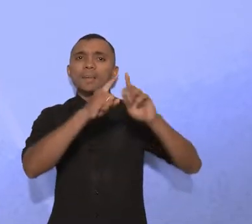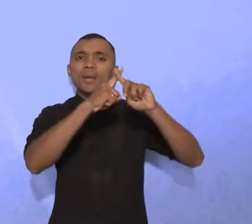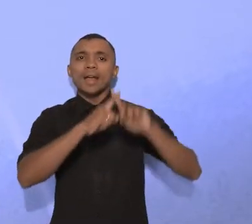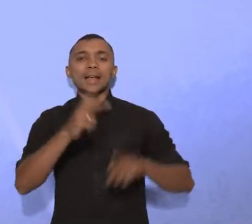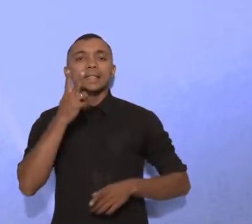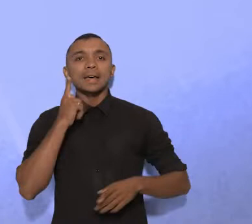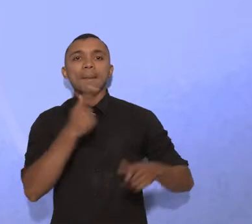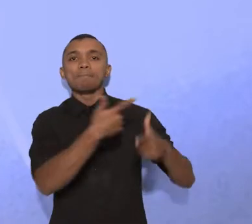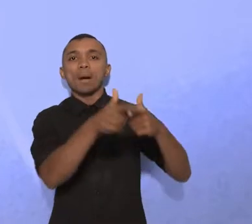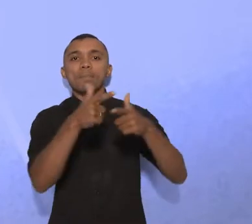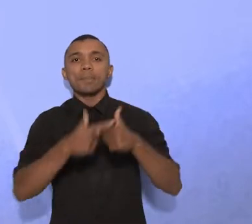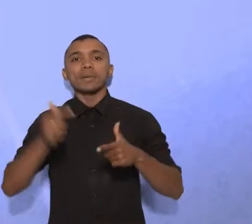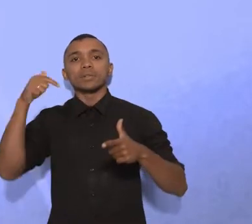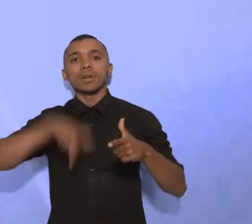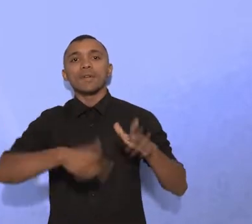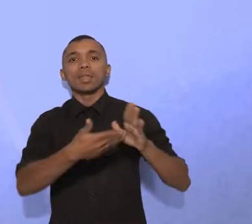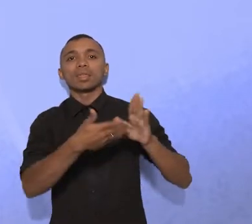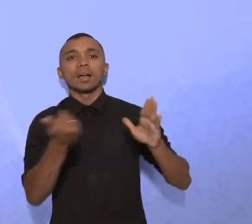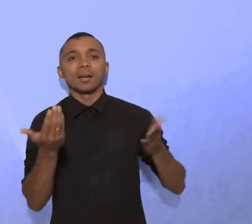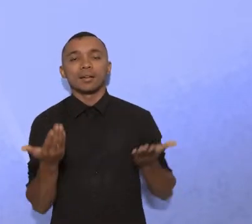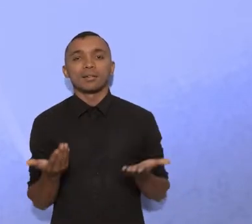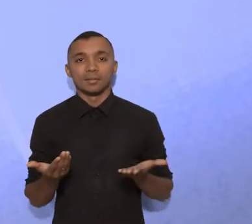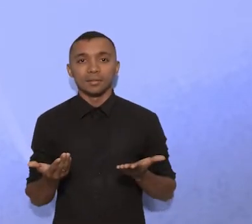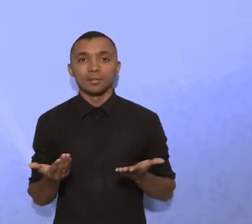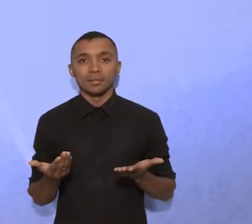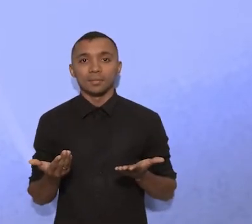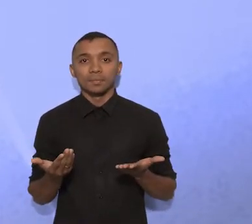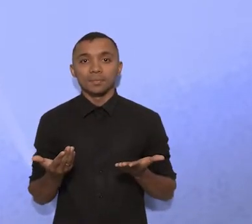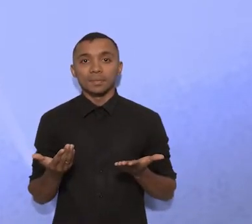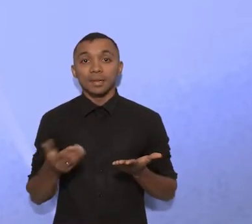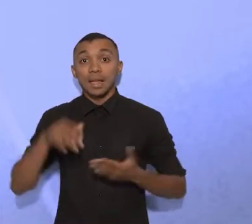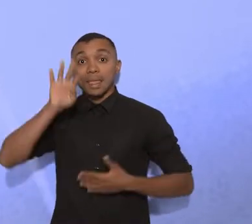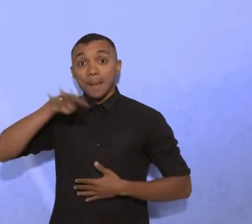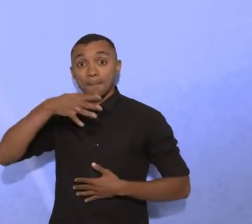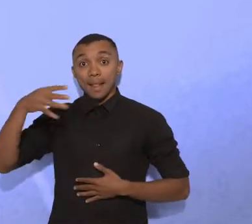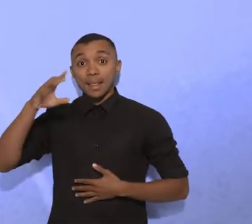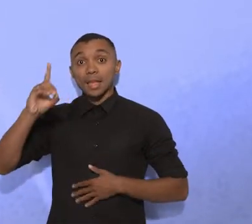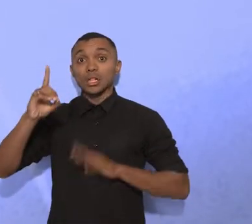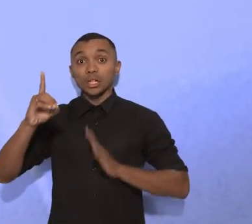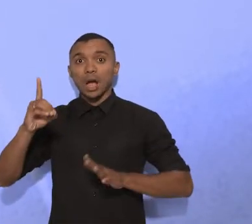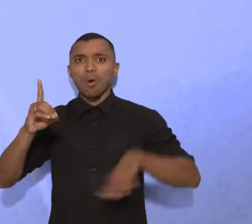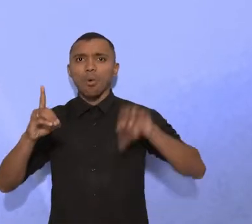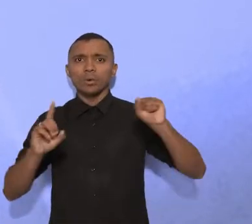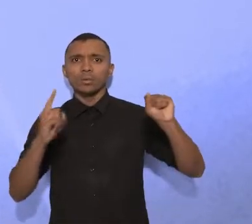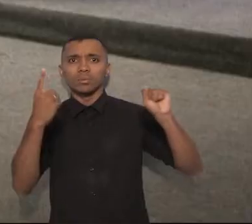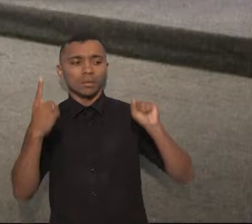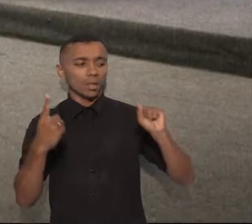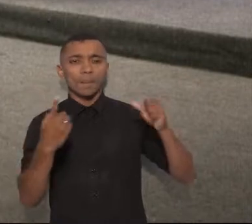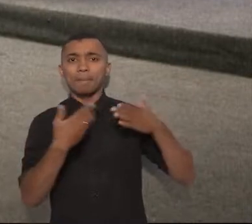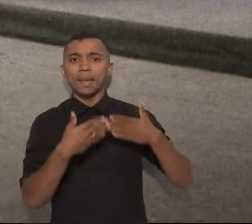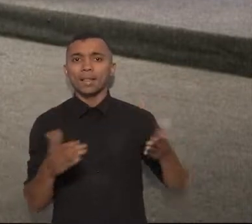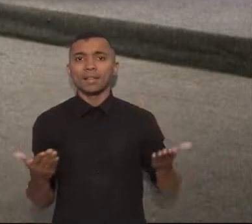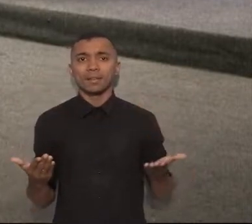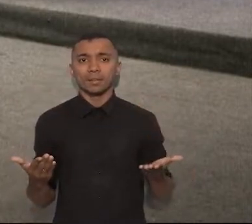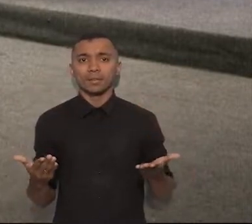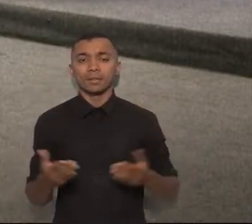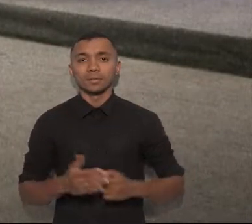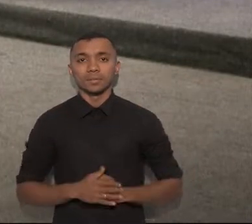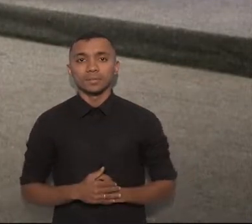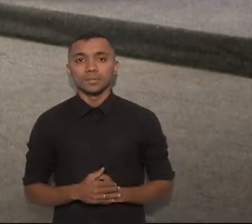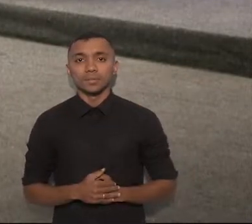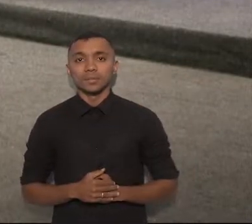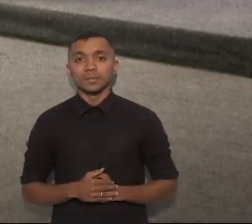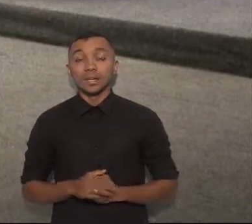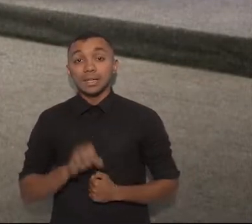sendo excluído. Teve jogo na Série D que o Crato perdeu de 8 a 1. E se o saldo de gol acumulasse para os